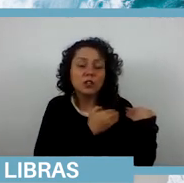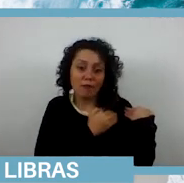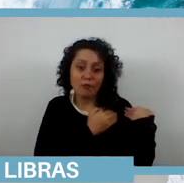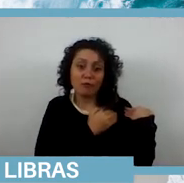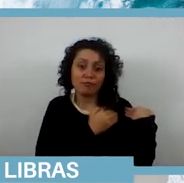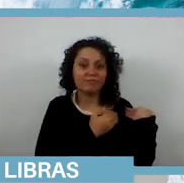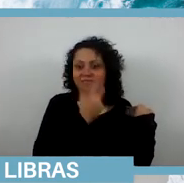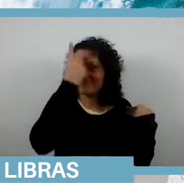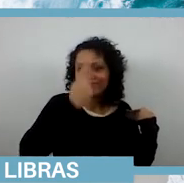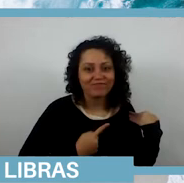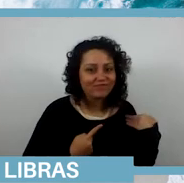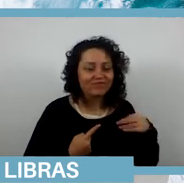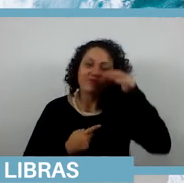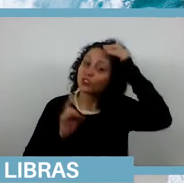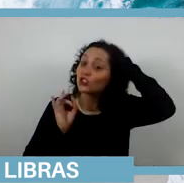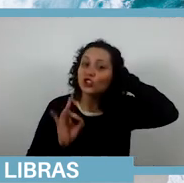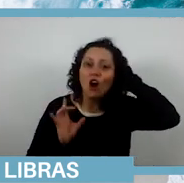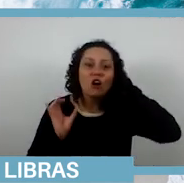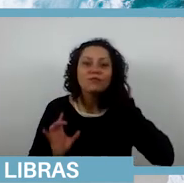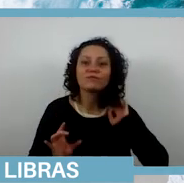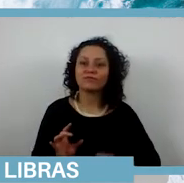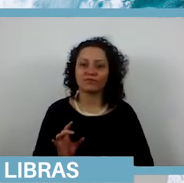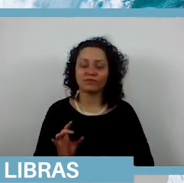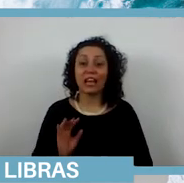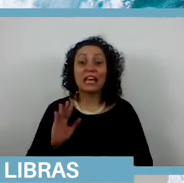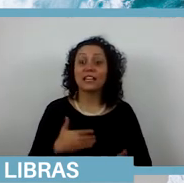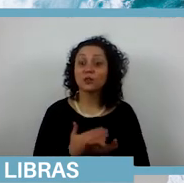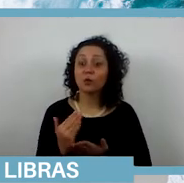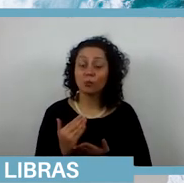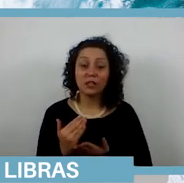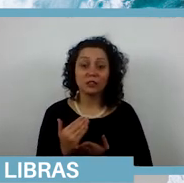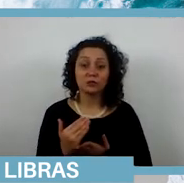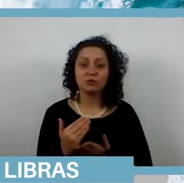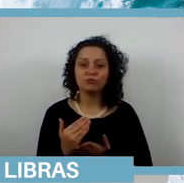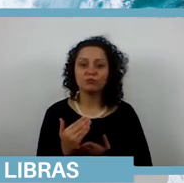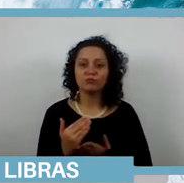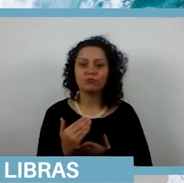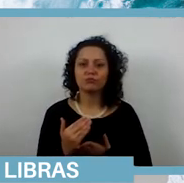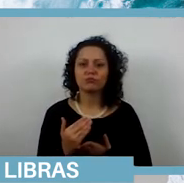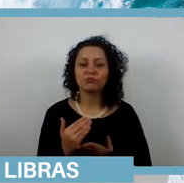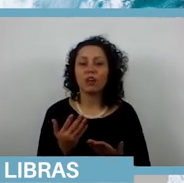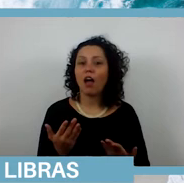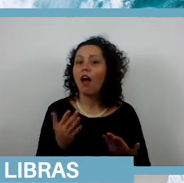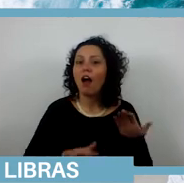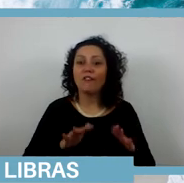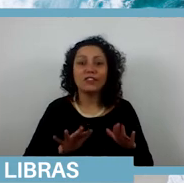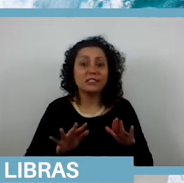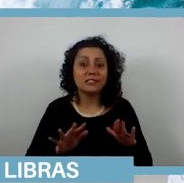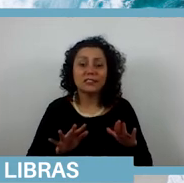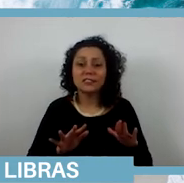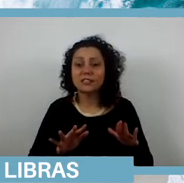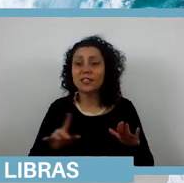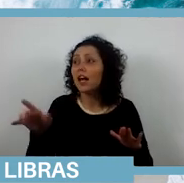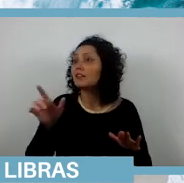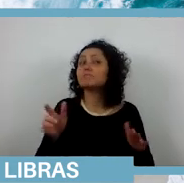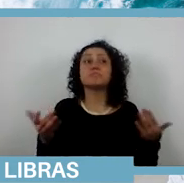basicamente estruturado em cima da gente e no começo a gente no começo é muito comum a gente não ter ajuda